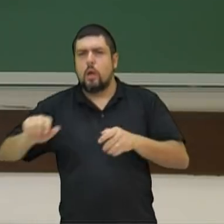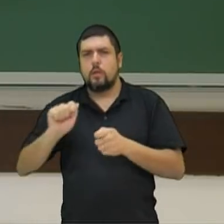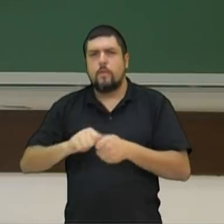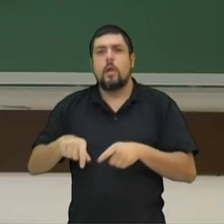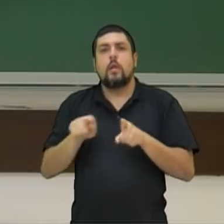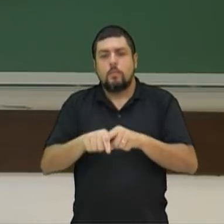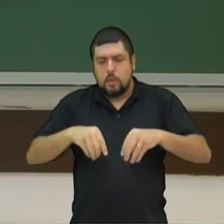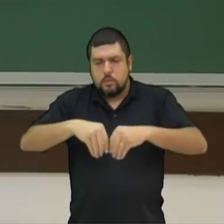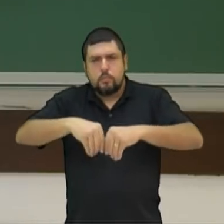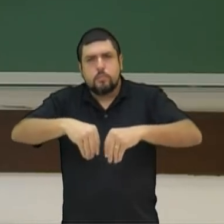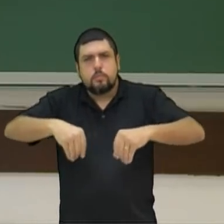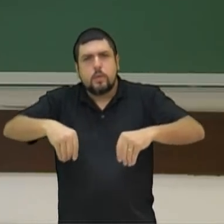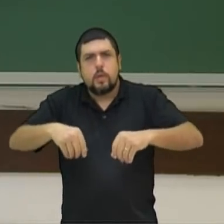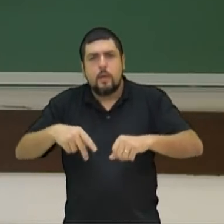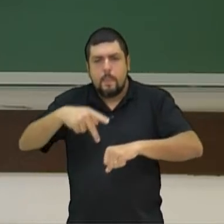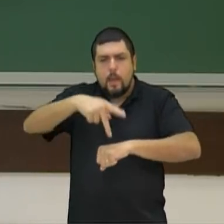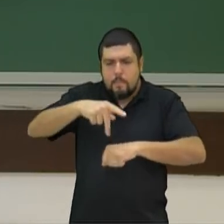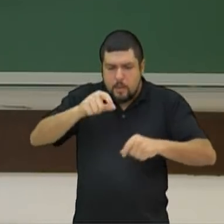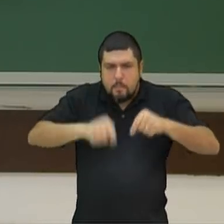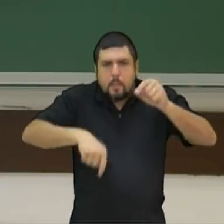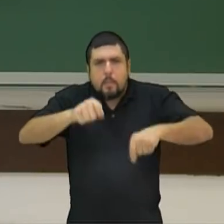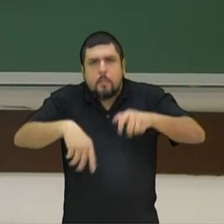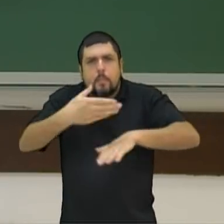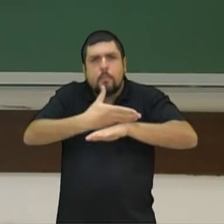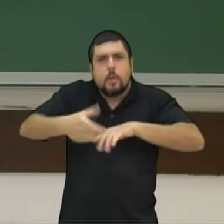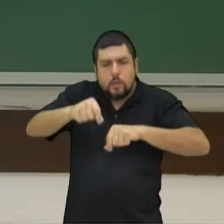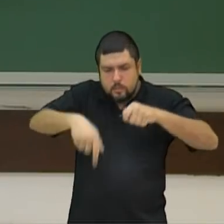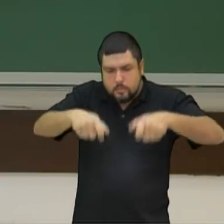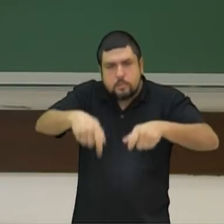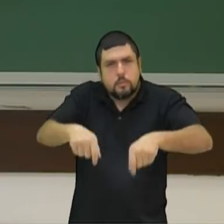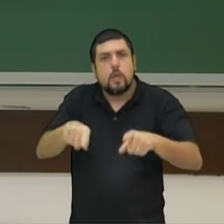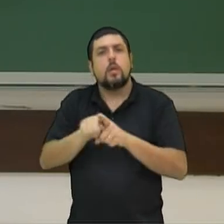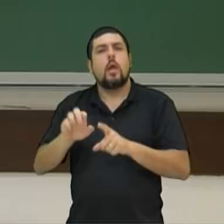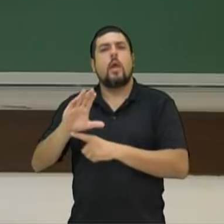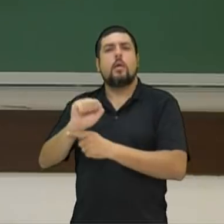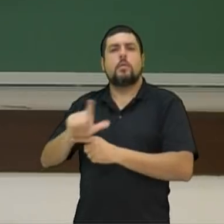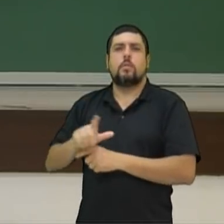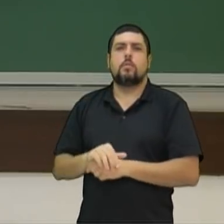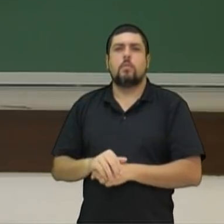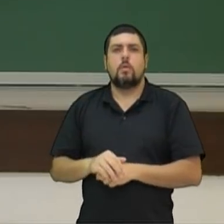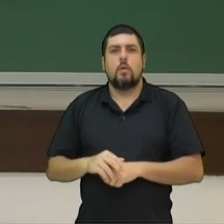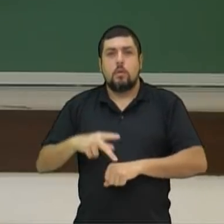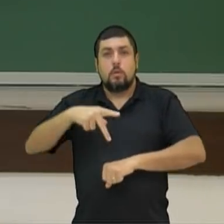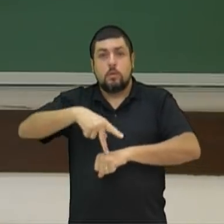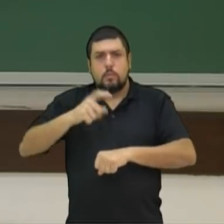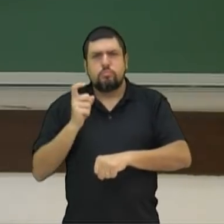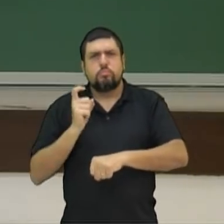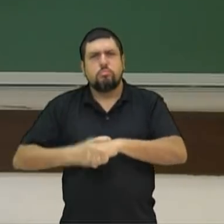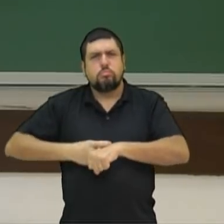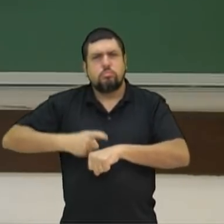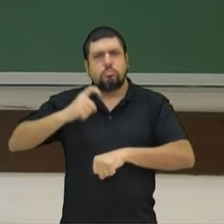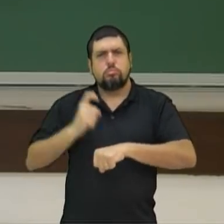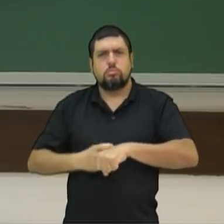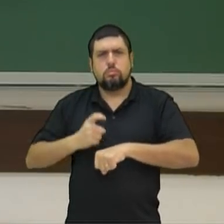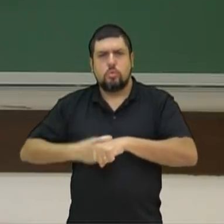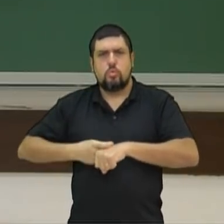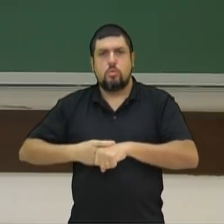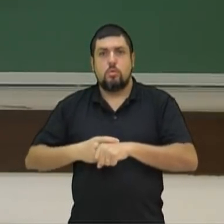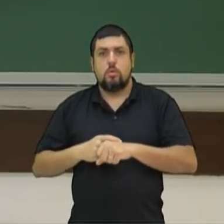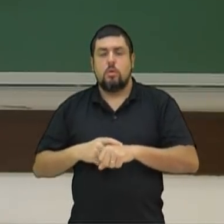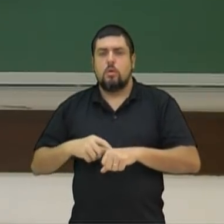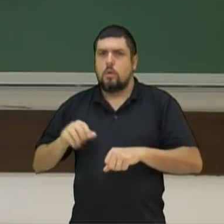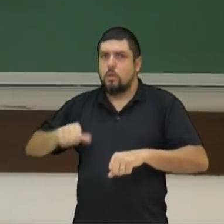joga aquelas pedras esbranquiçadas, é calcário aquilo. É uma rocha muito dura, não é das mais duras das